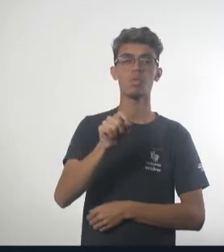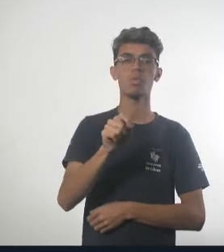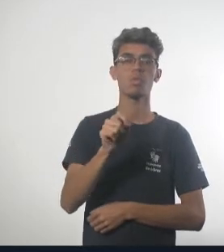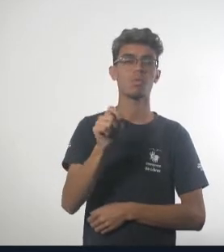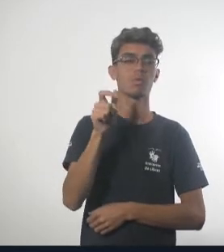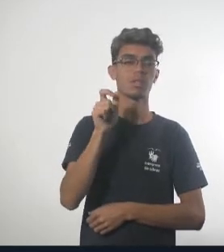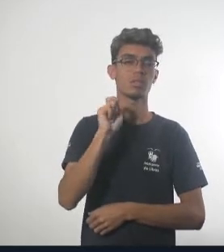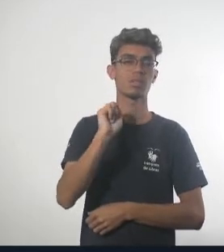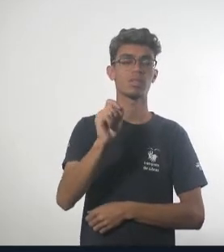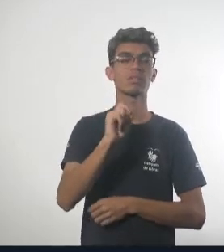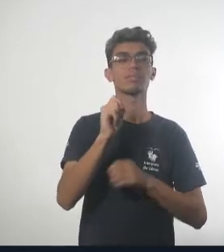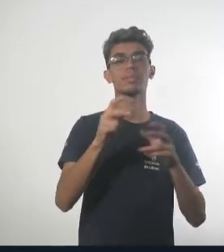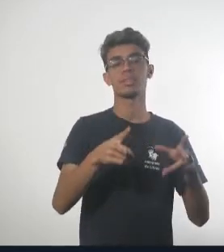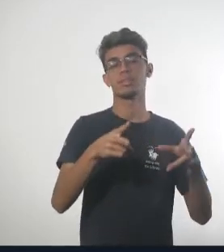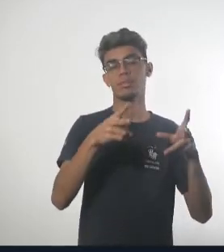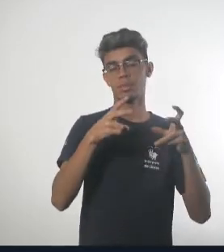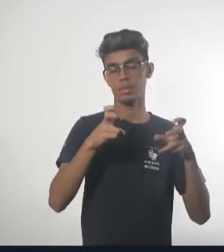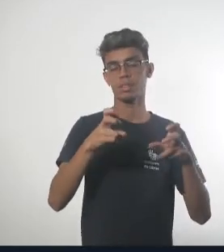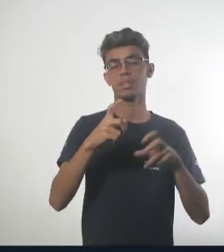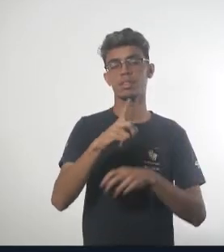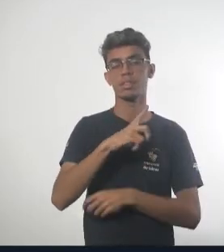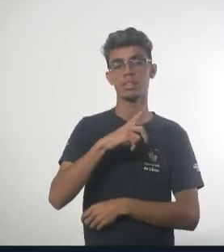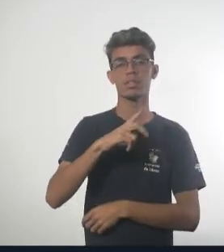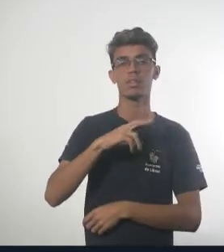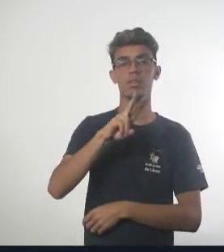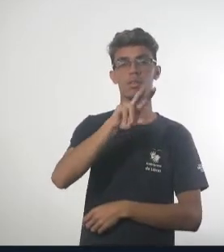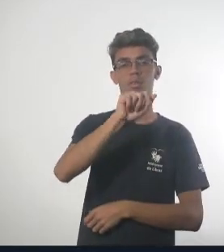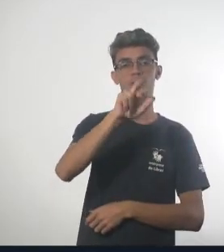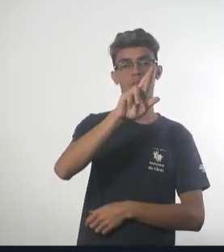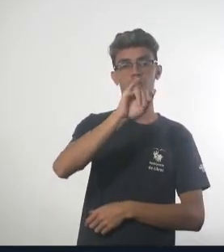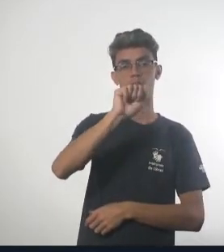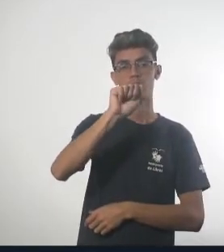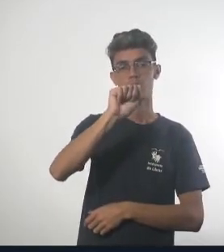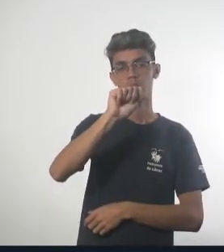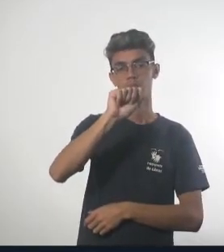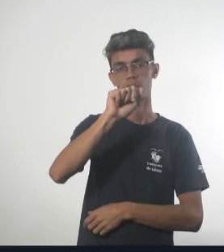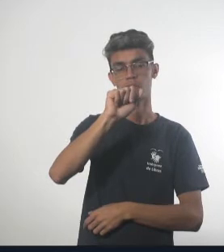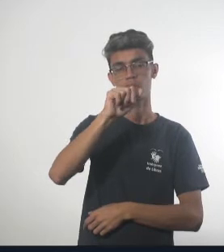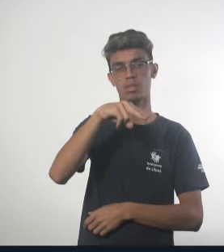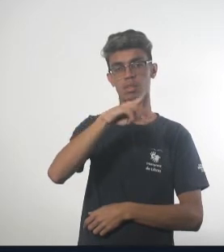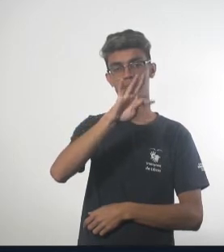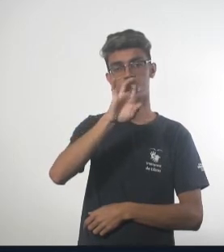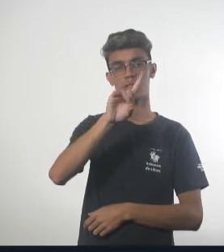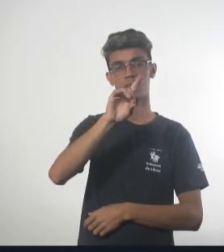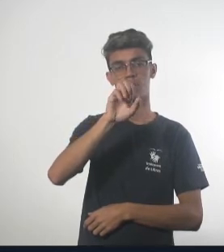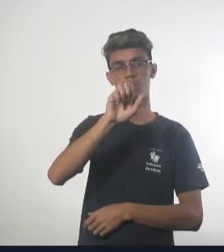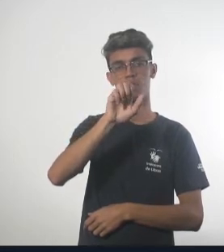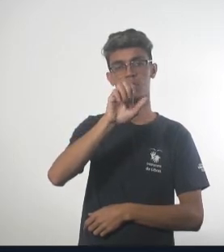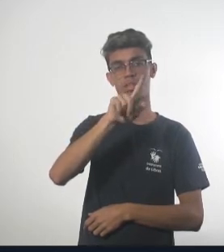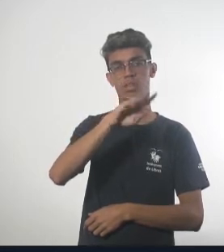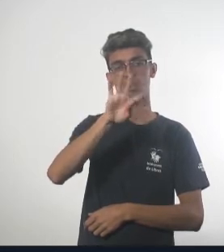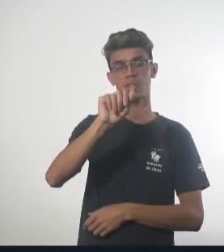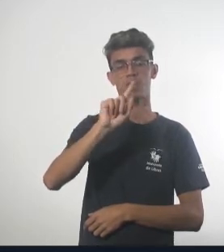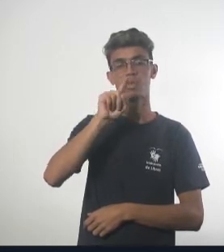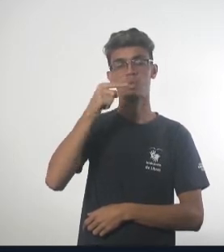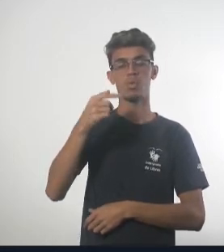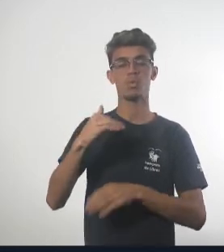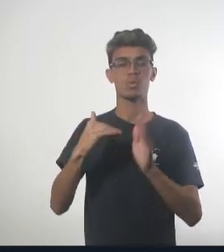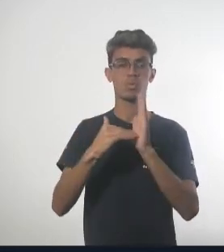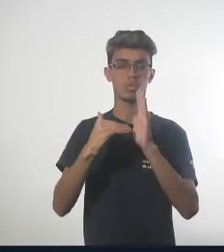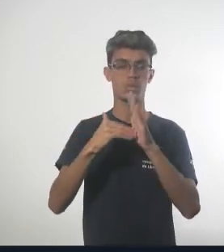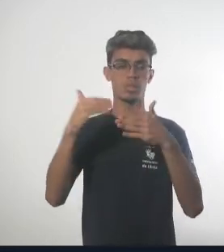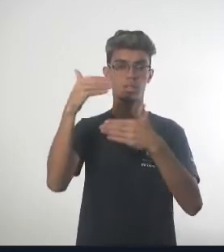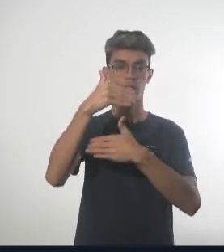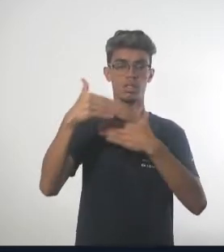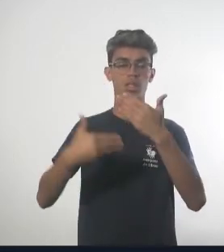sequenciados identificaram a variante Delta. No último slide, o próximo da apresentação, nós destacamos esse dado, né, dessa última